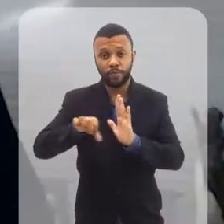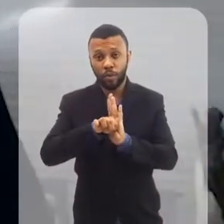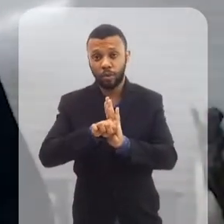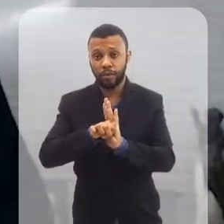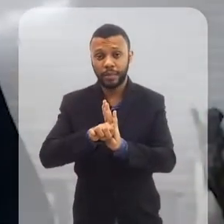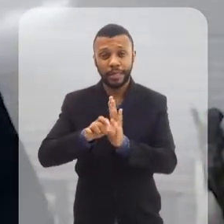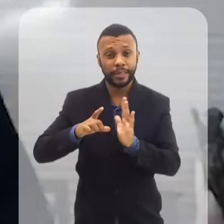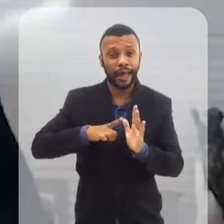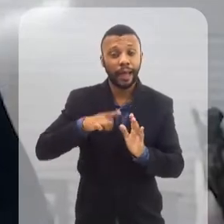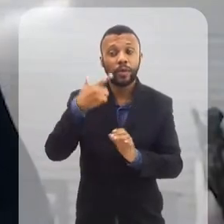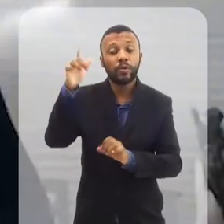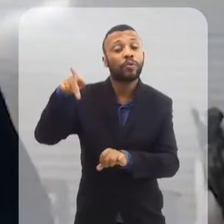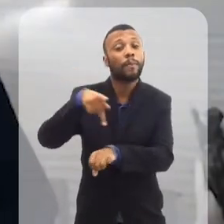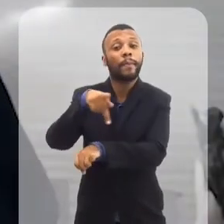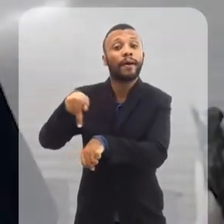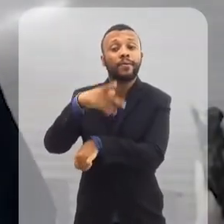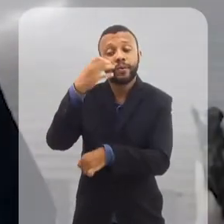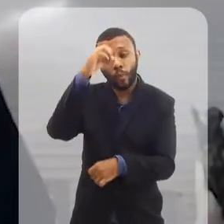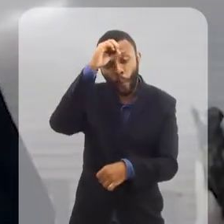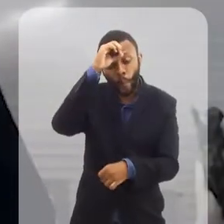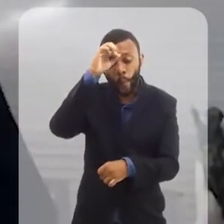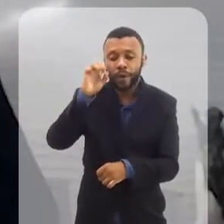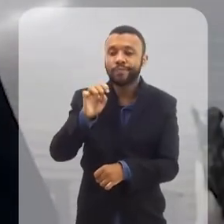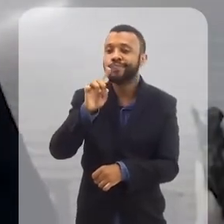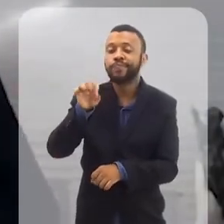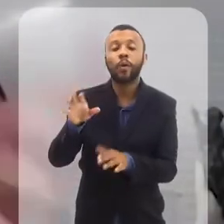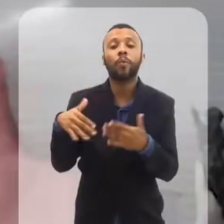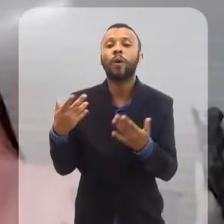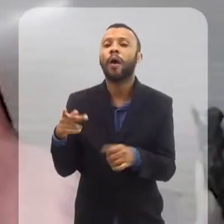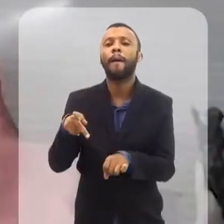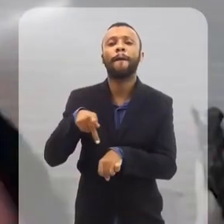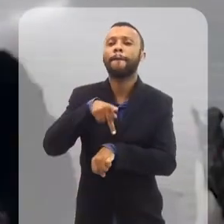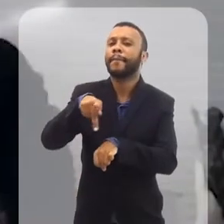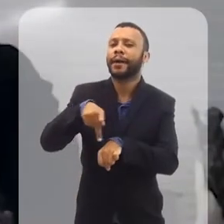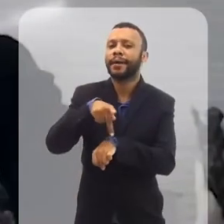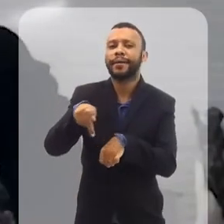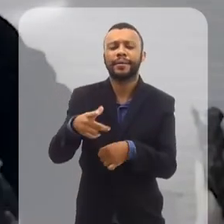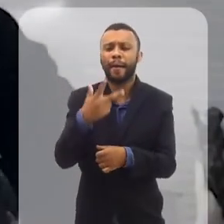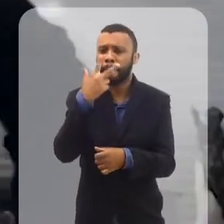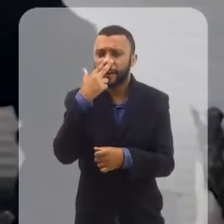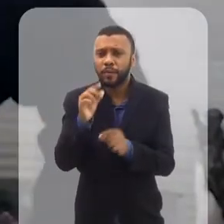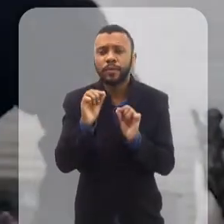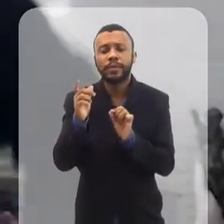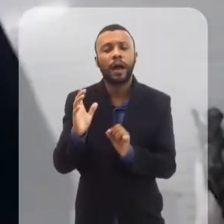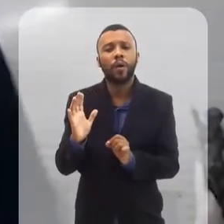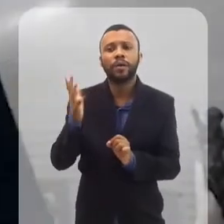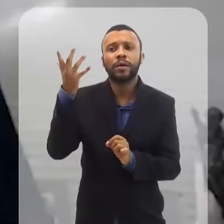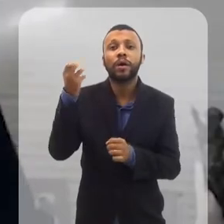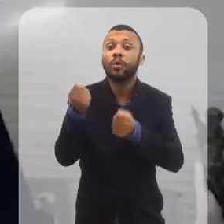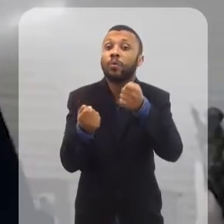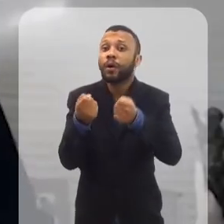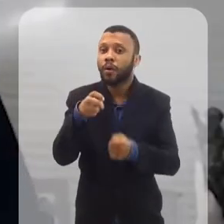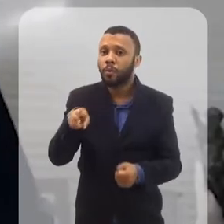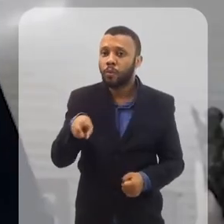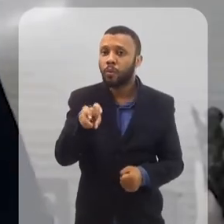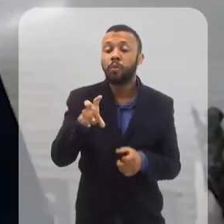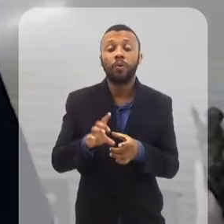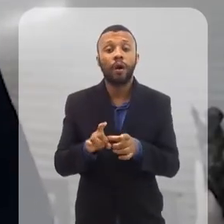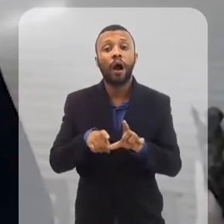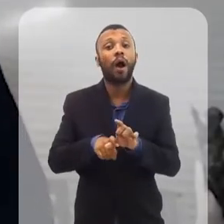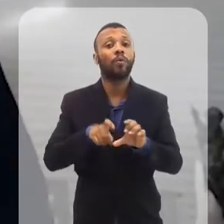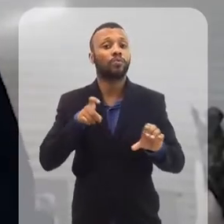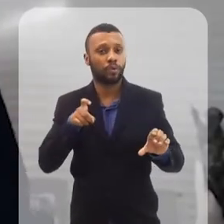você não sabe nem qual o país. Então, as situações são muito complexas. É parecido com o que está acontecendo com os carros